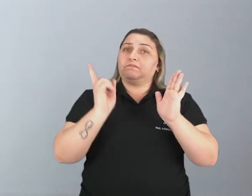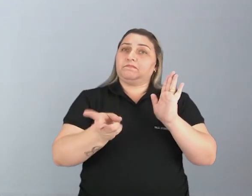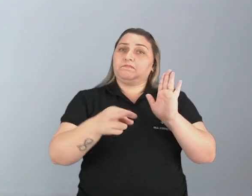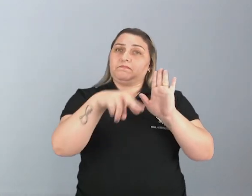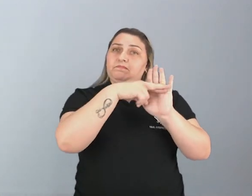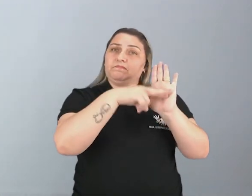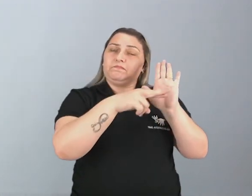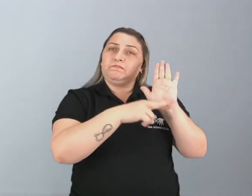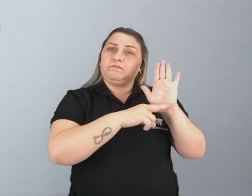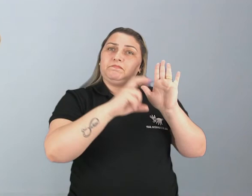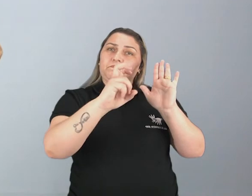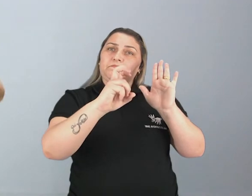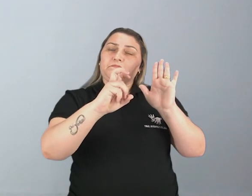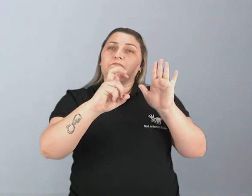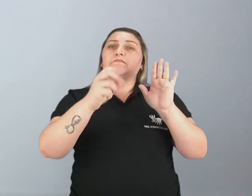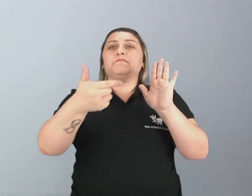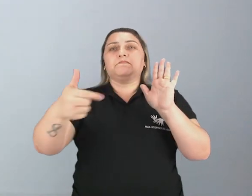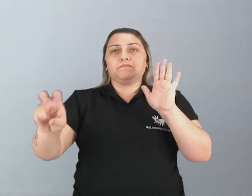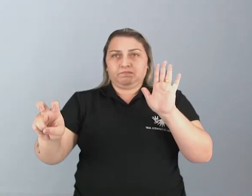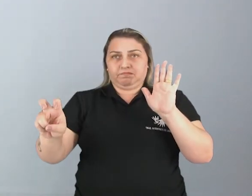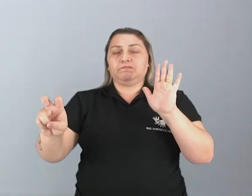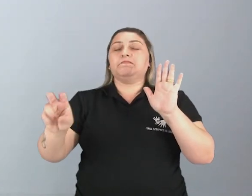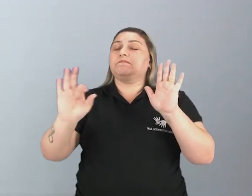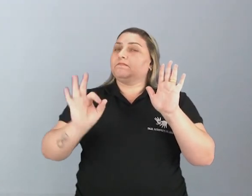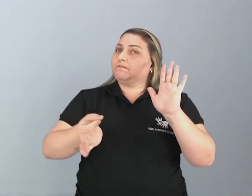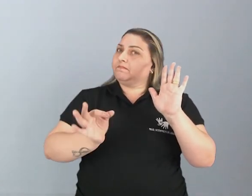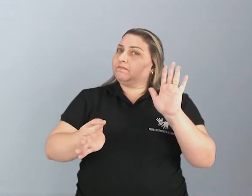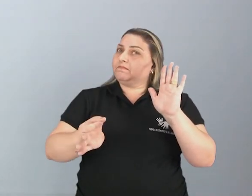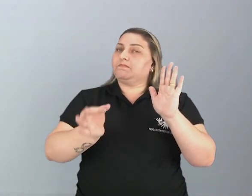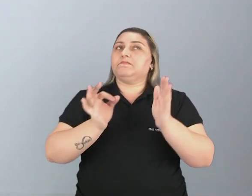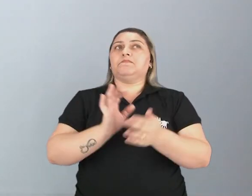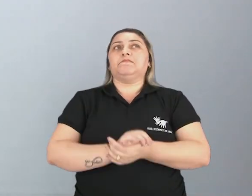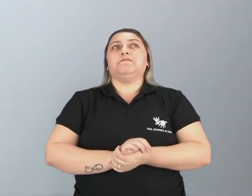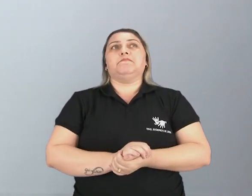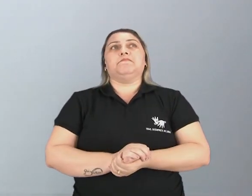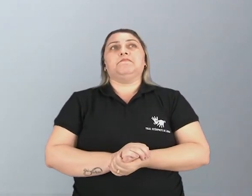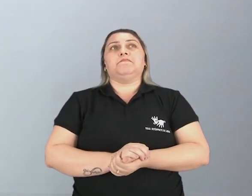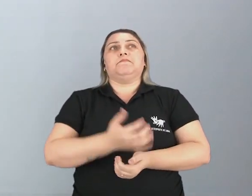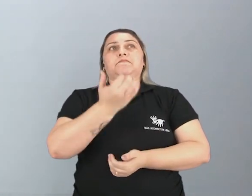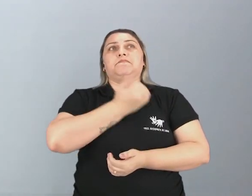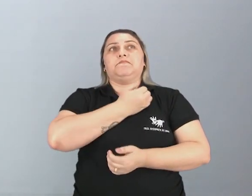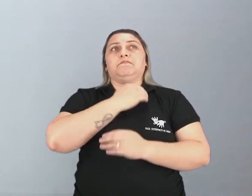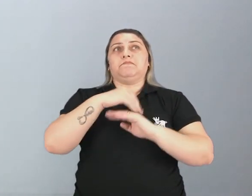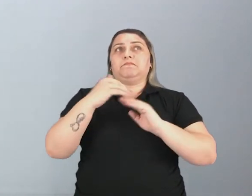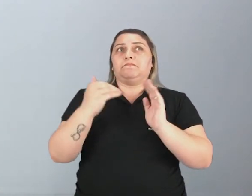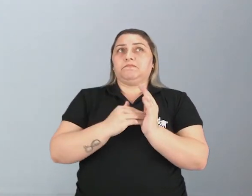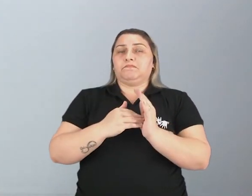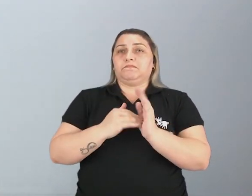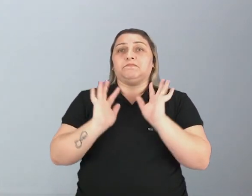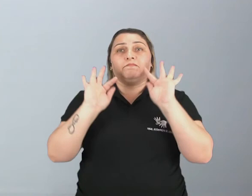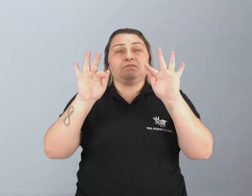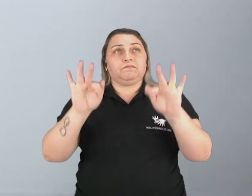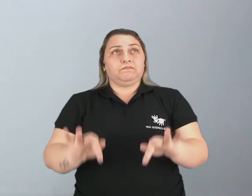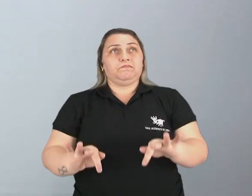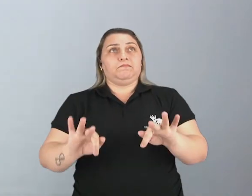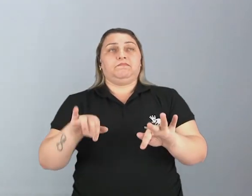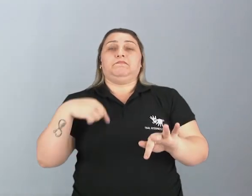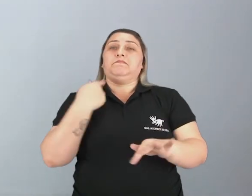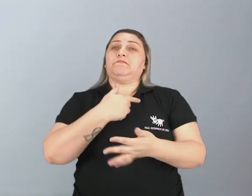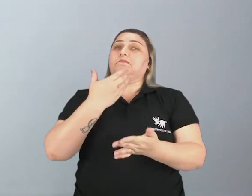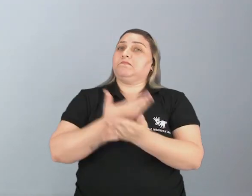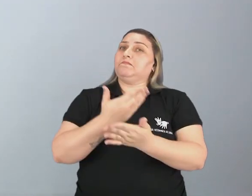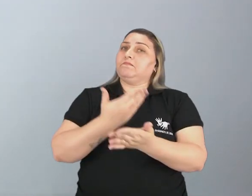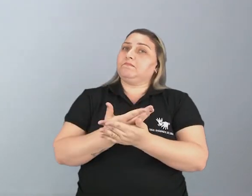dos 5 e do 25, certinho? Do número inteiro. E nós vamos finalizar a nossa